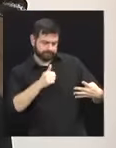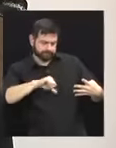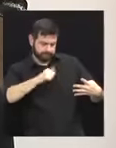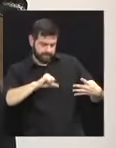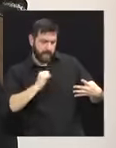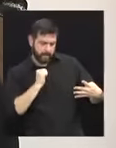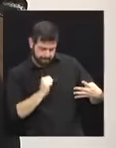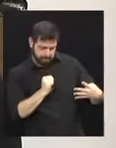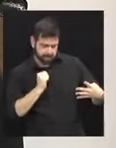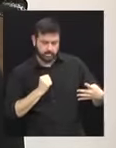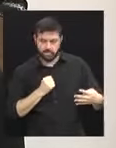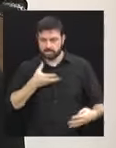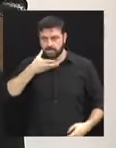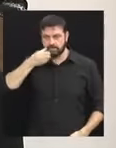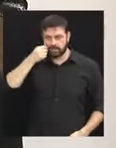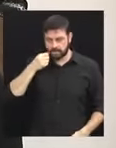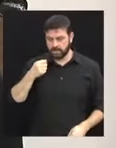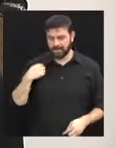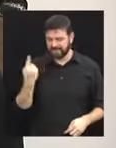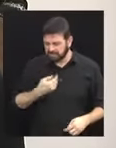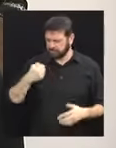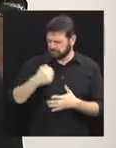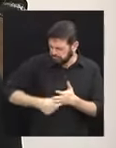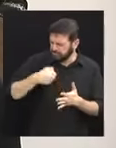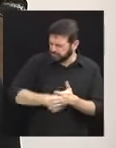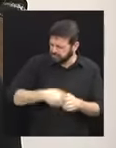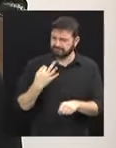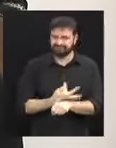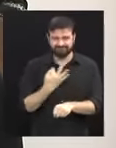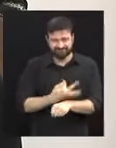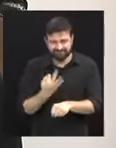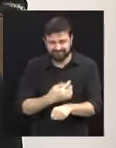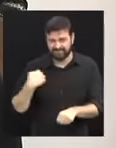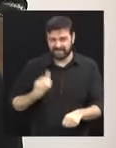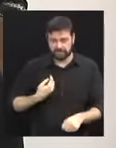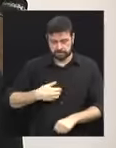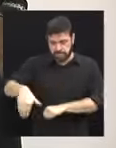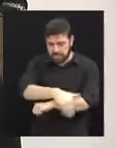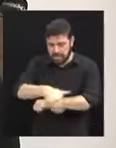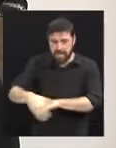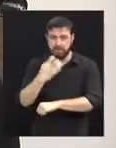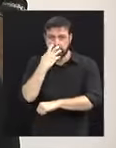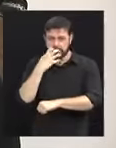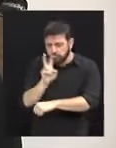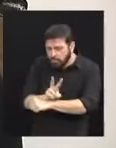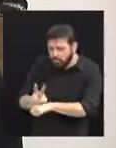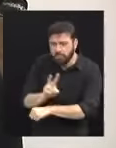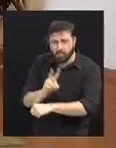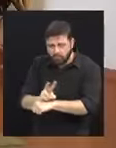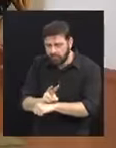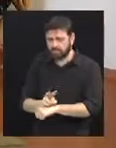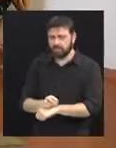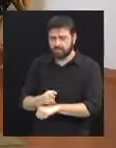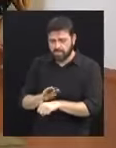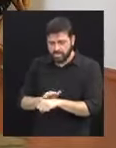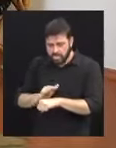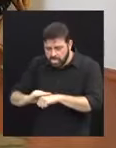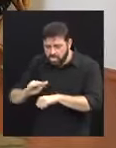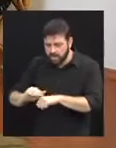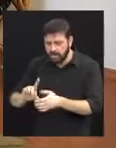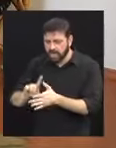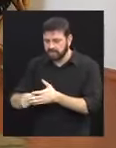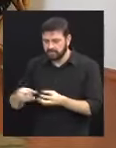não. Porque a nossa luta é tão árdua de você retirar um animal da rua, tratar nessa situação, e aí depois